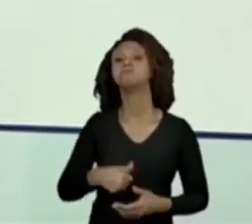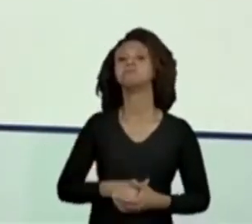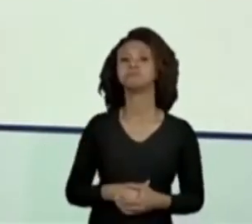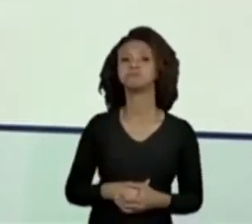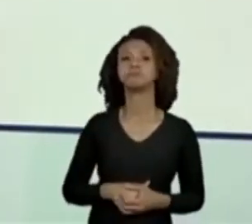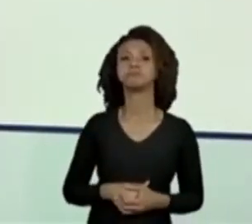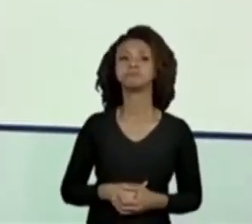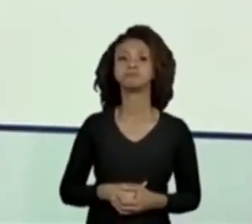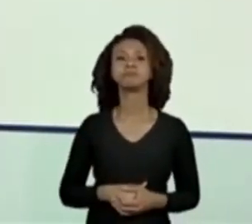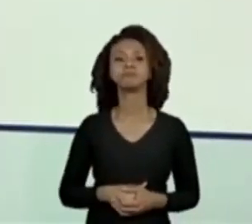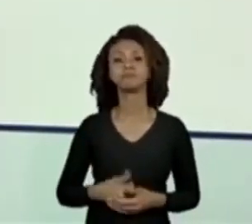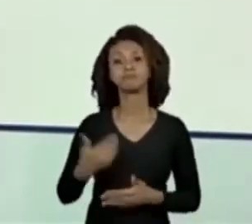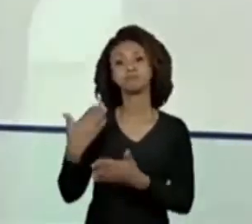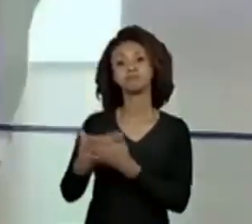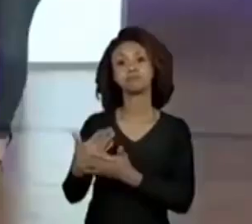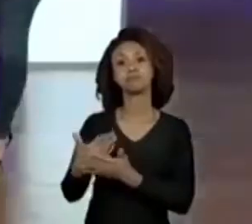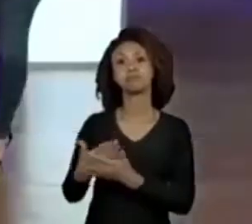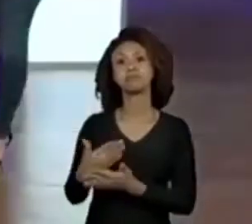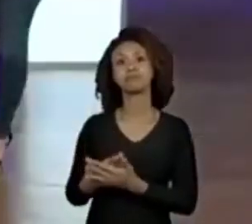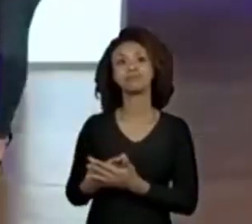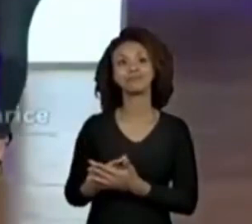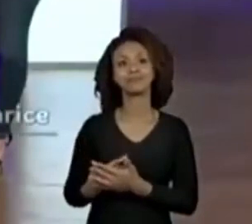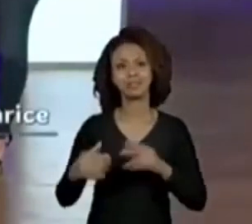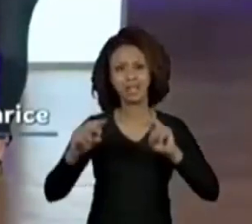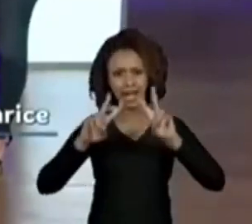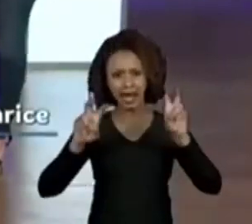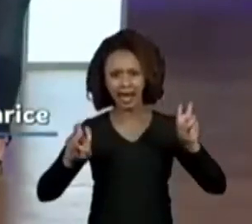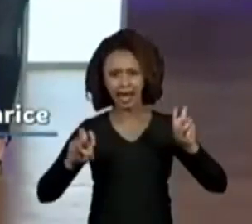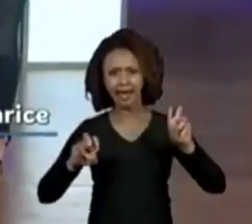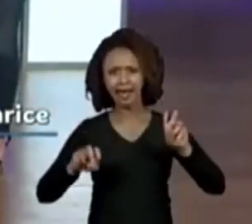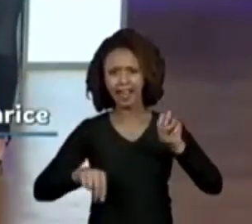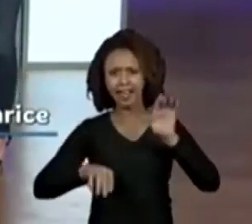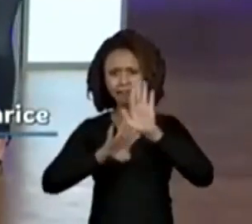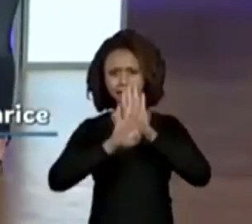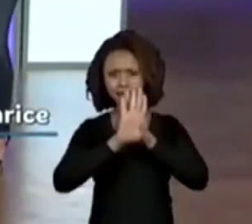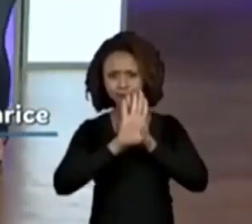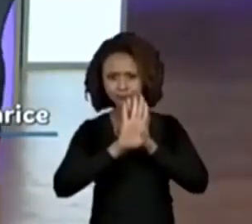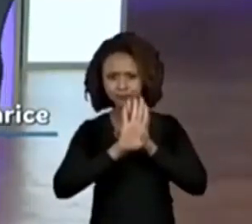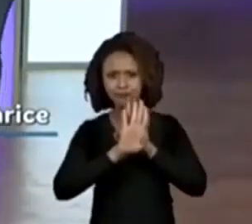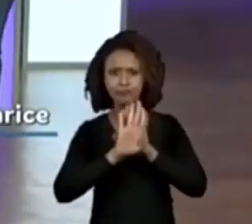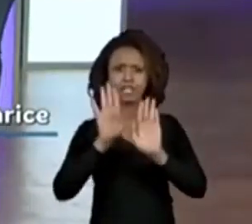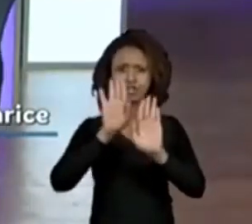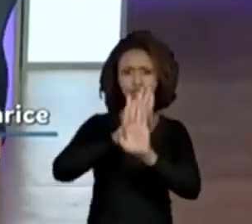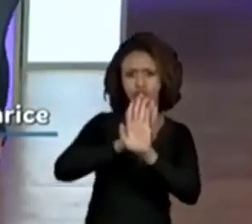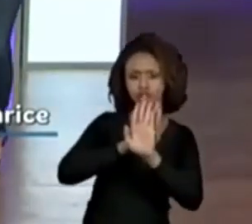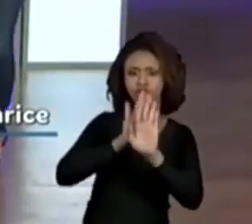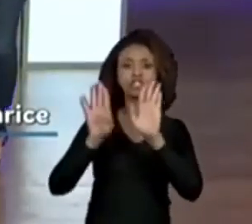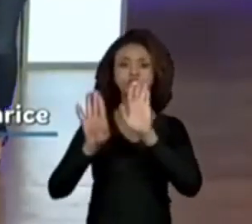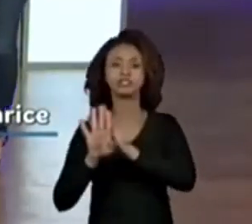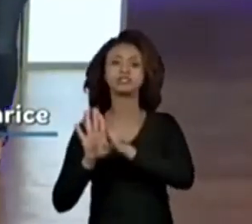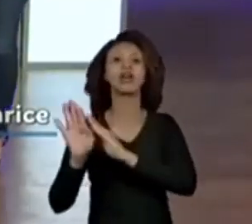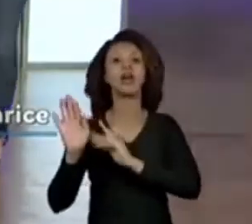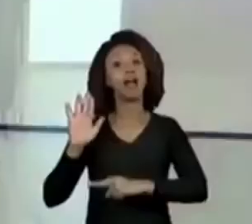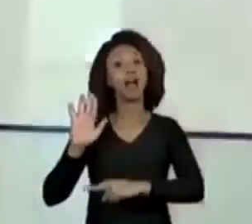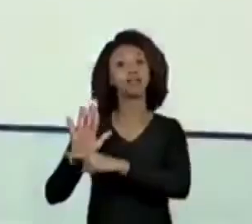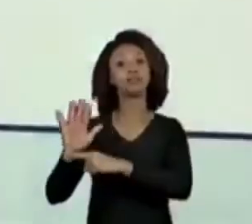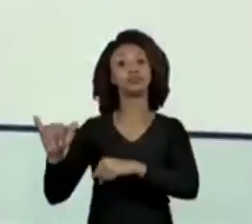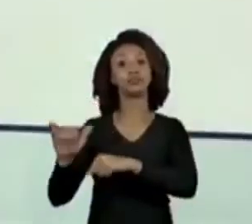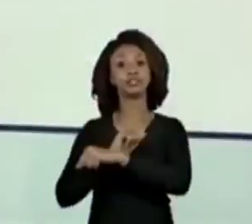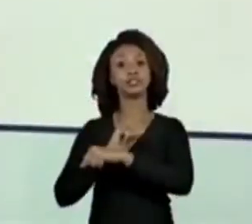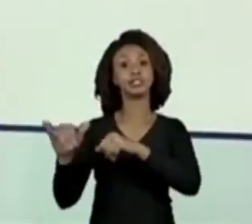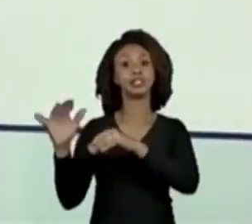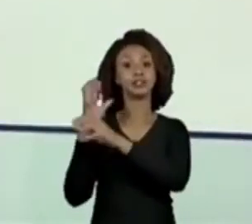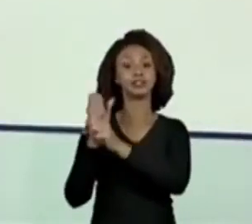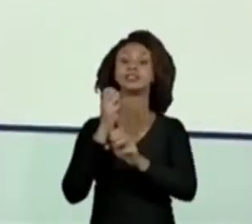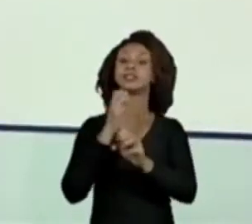A decomposição foram das fichas sobrepostas? É, então foi na aula 6 que a gente utilizou esse jeito de resolver algumas